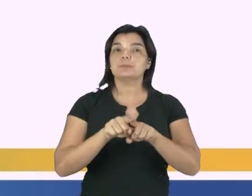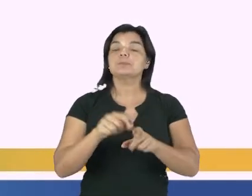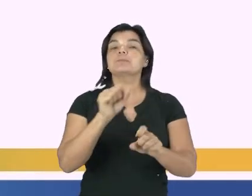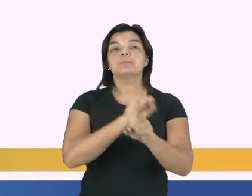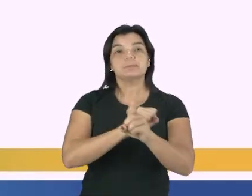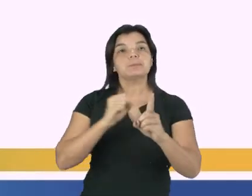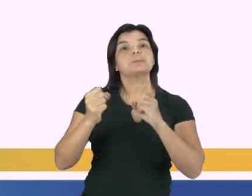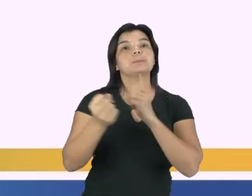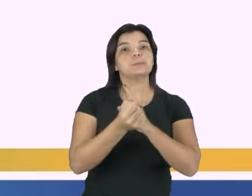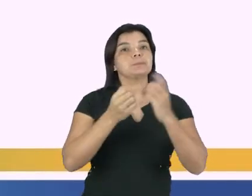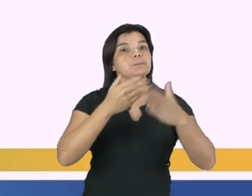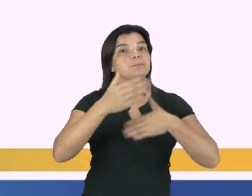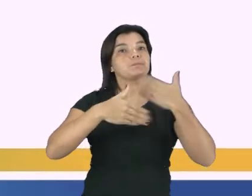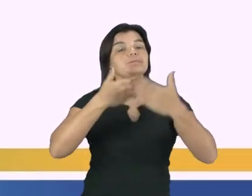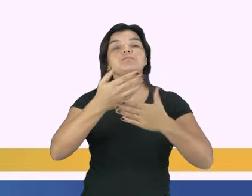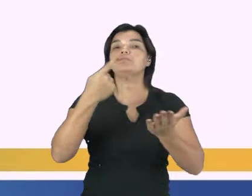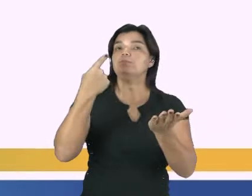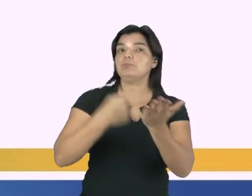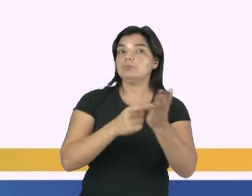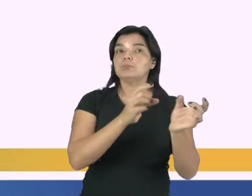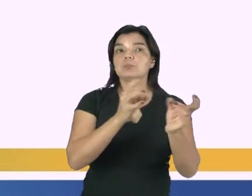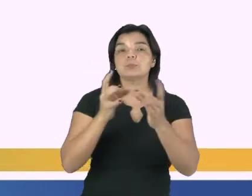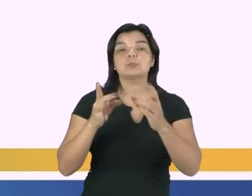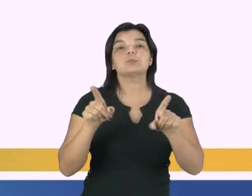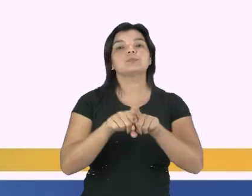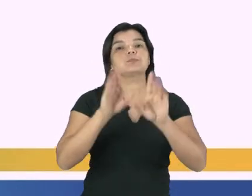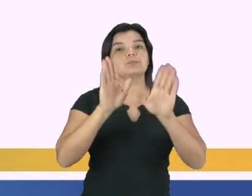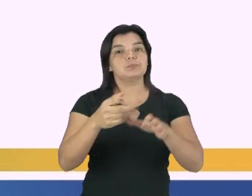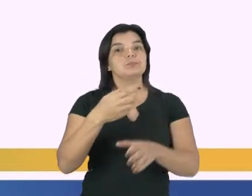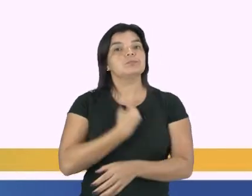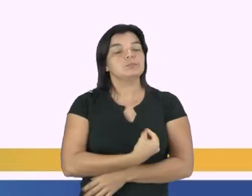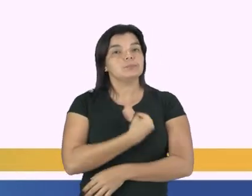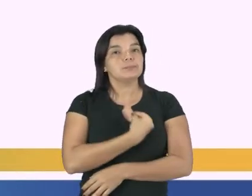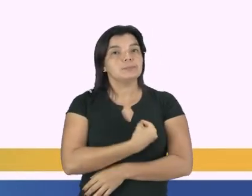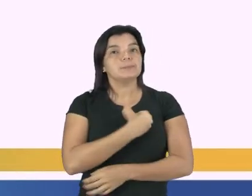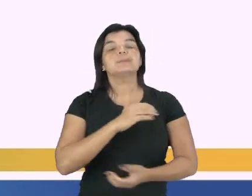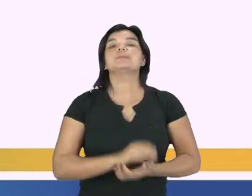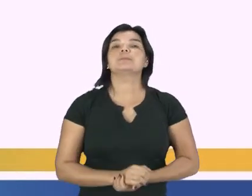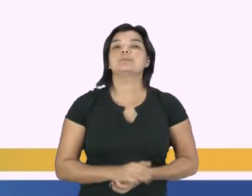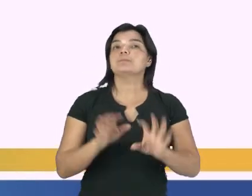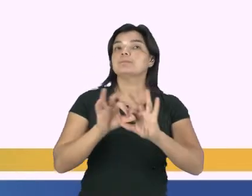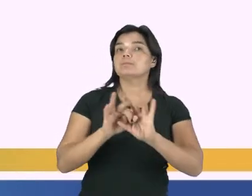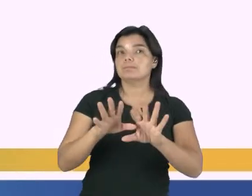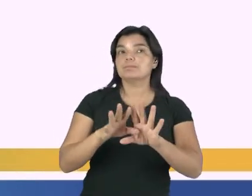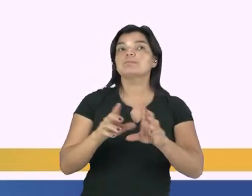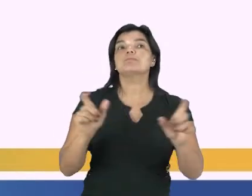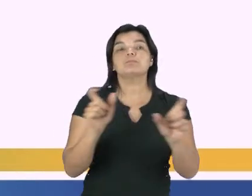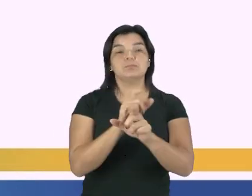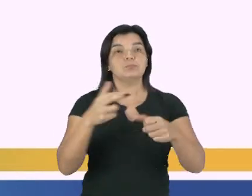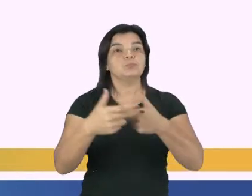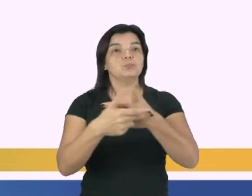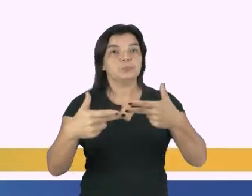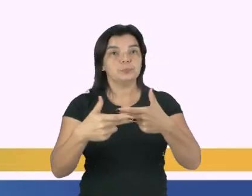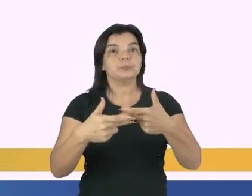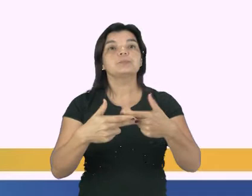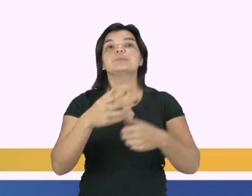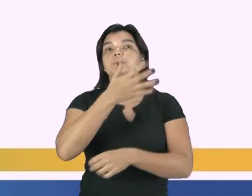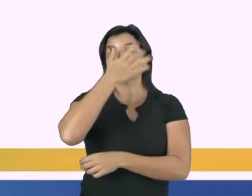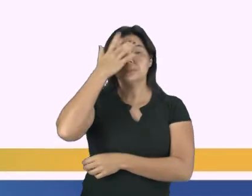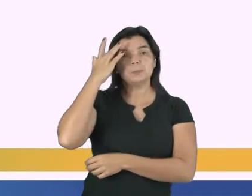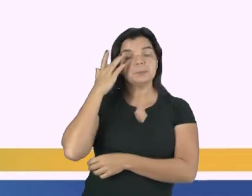sociedade, indo muito além de um acordo comercial, já que envolve, olha o detalhe, a livre circulação de